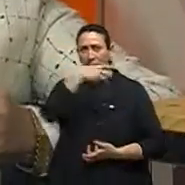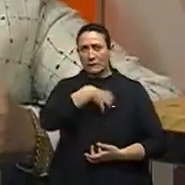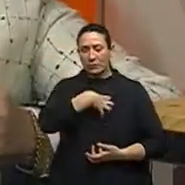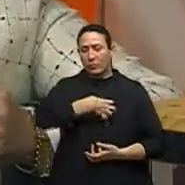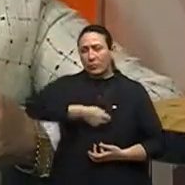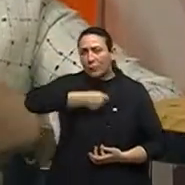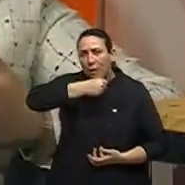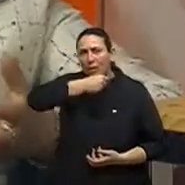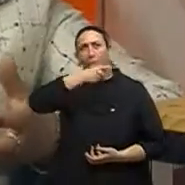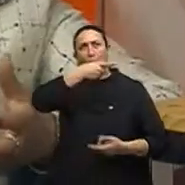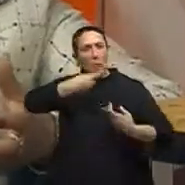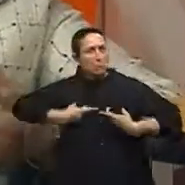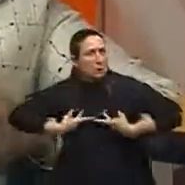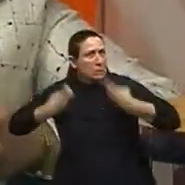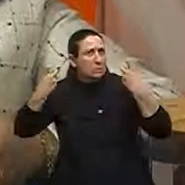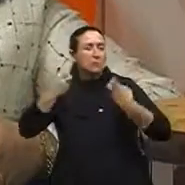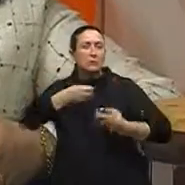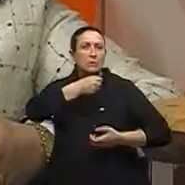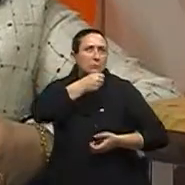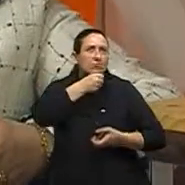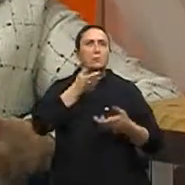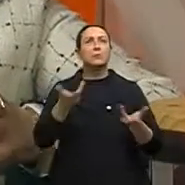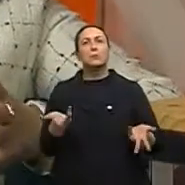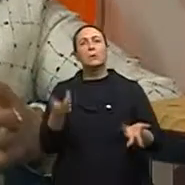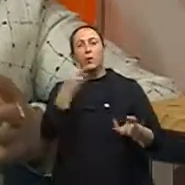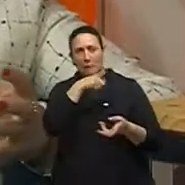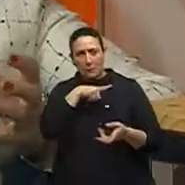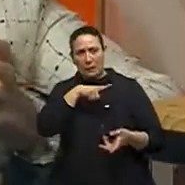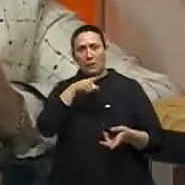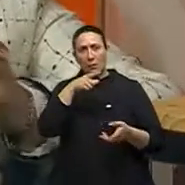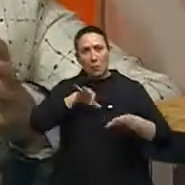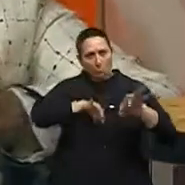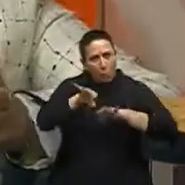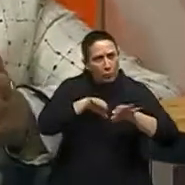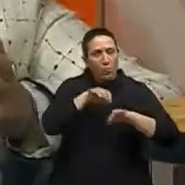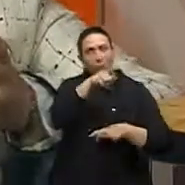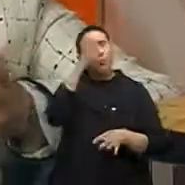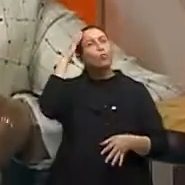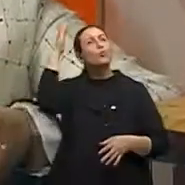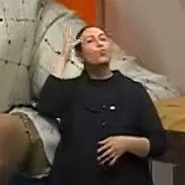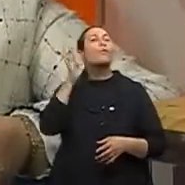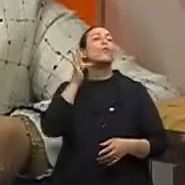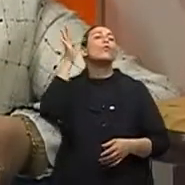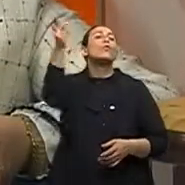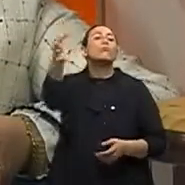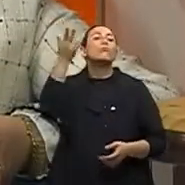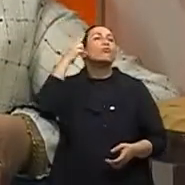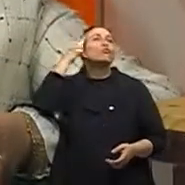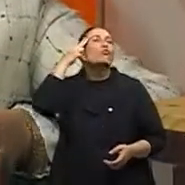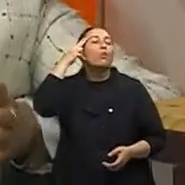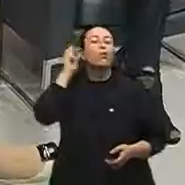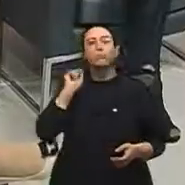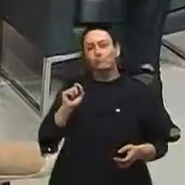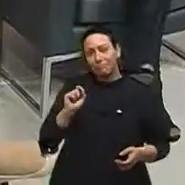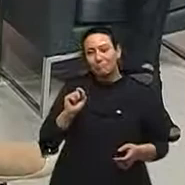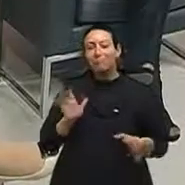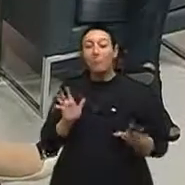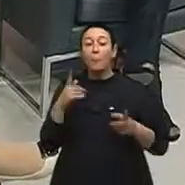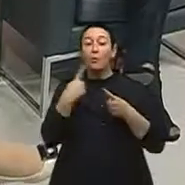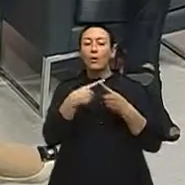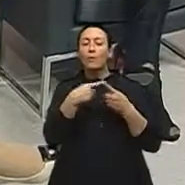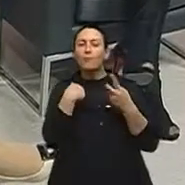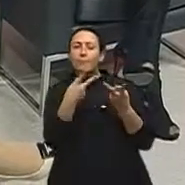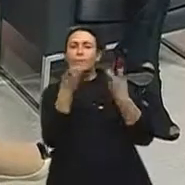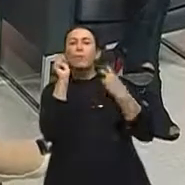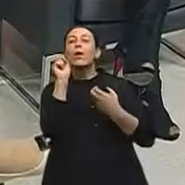eh que projetos teriam e que sonhos tinham porque nós queríamos pegar a questão da subjetividade ah ok Porque como